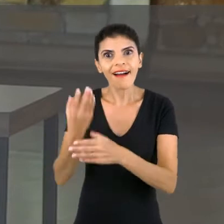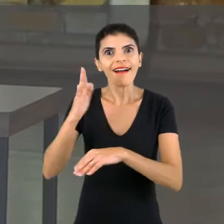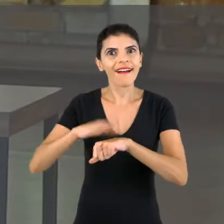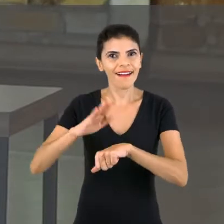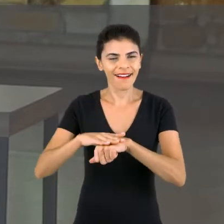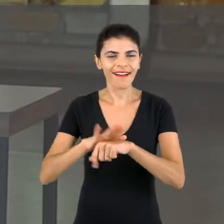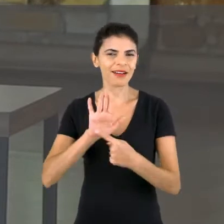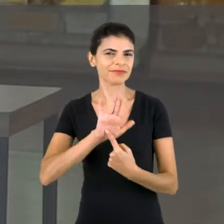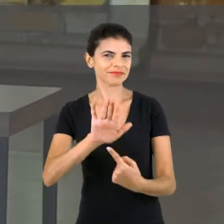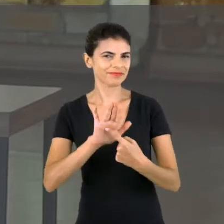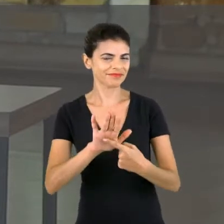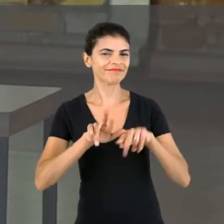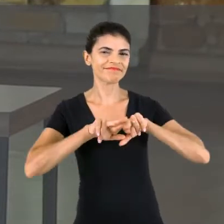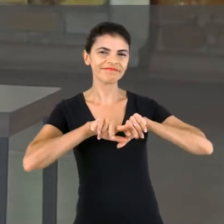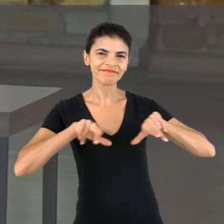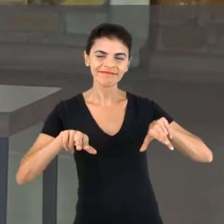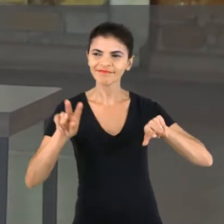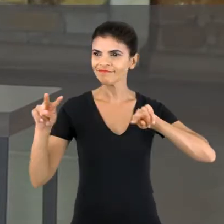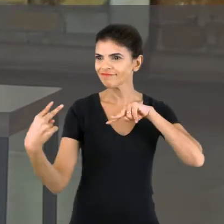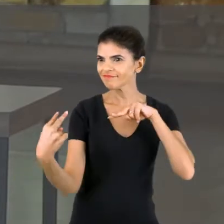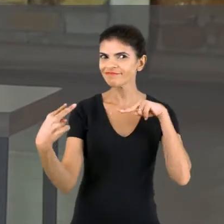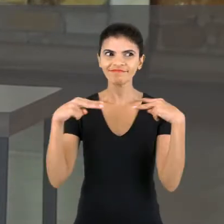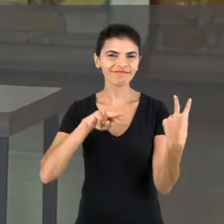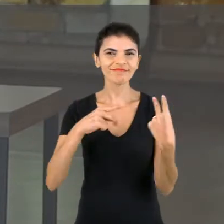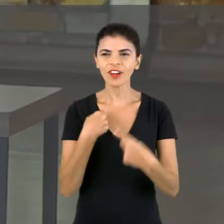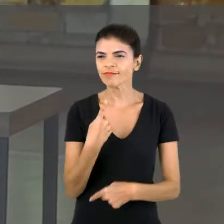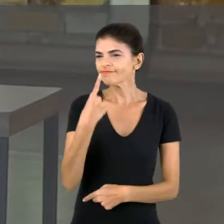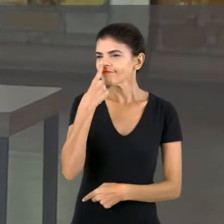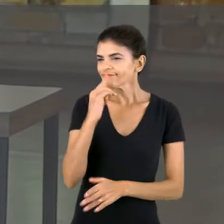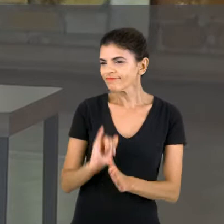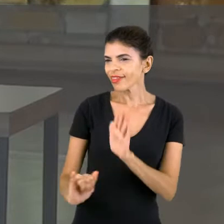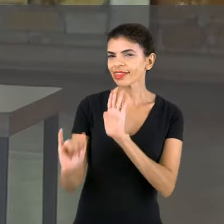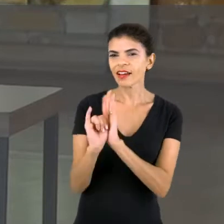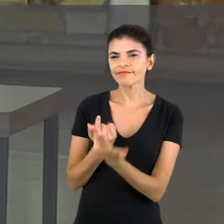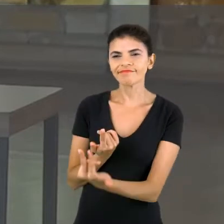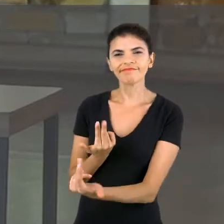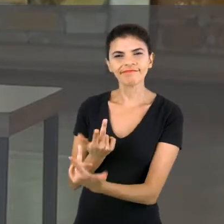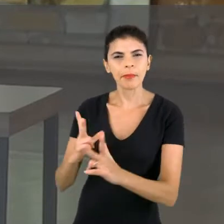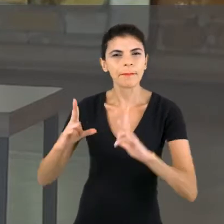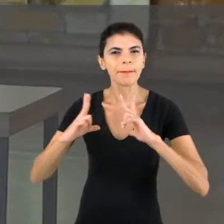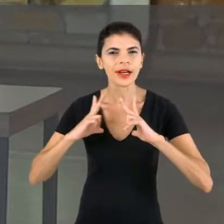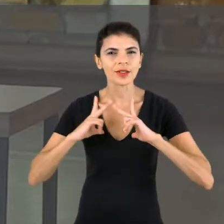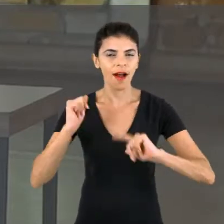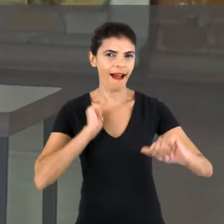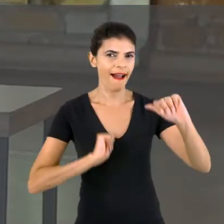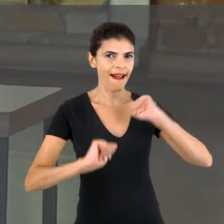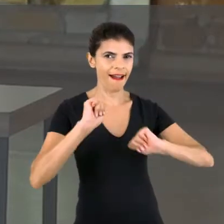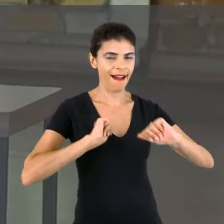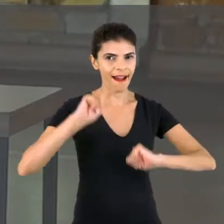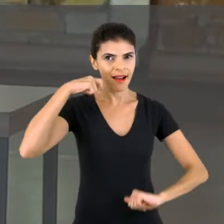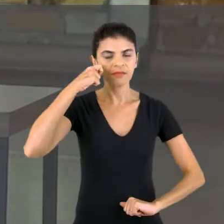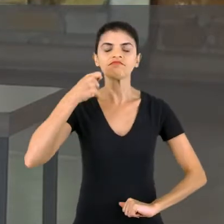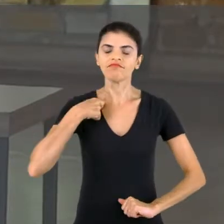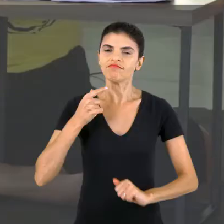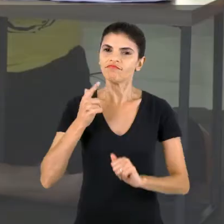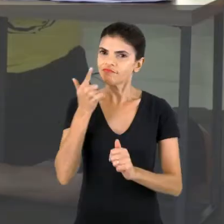da construção desse espetáculo, a gente se olhou, a gente já tinha identificado uma afinidade pessoal e artística, e a